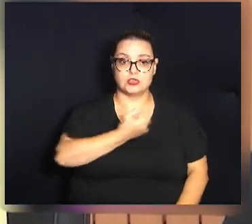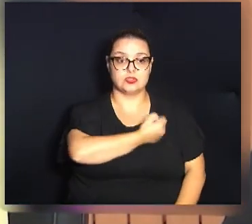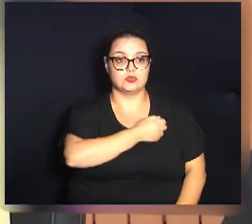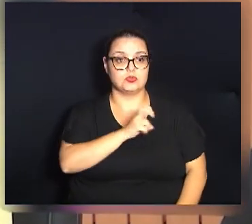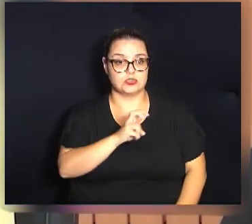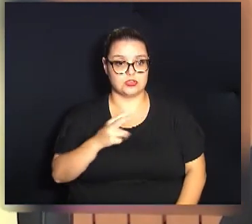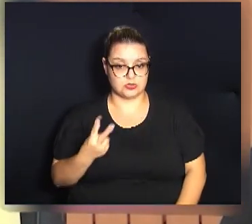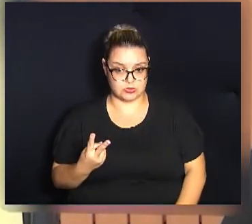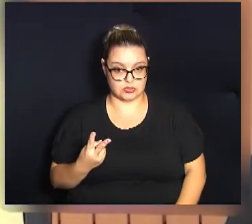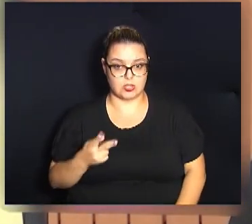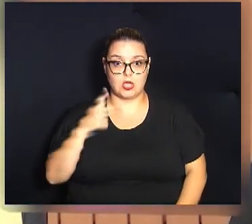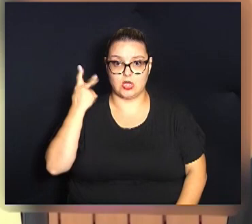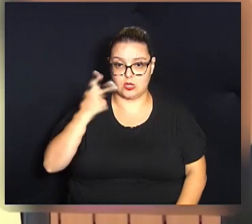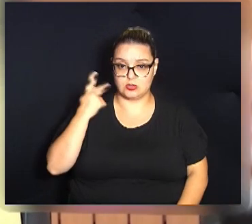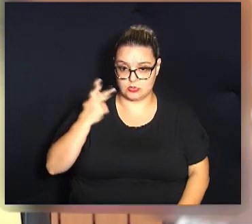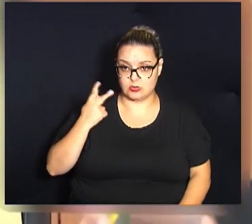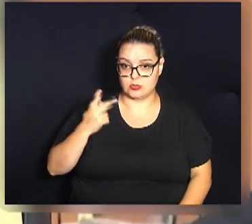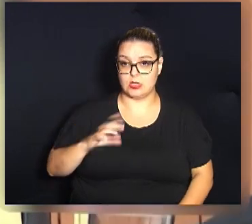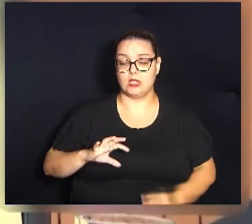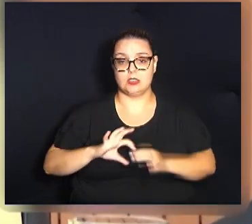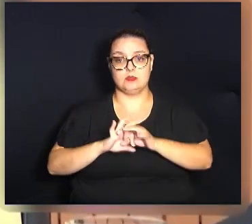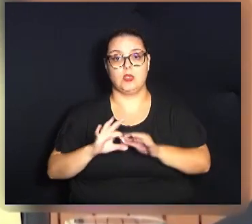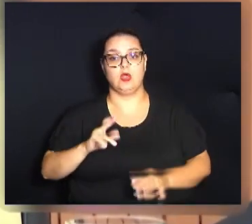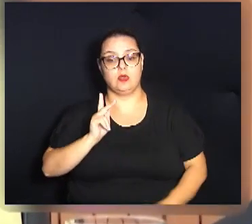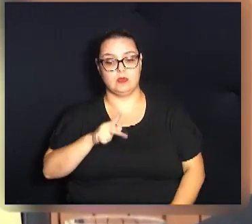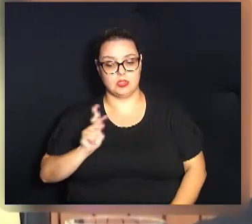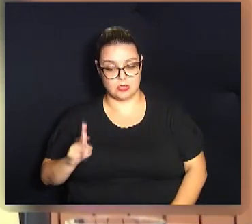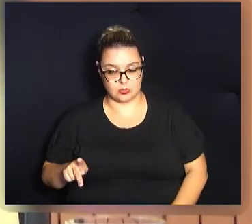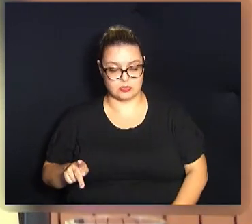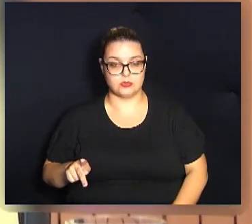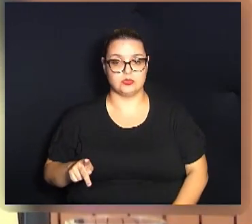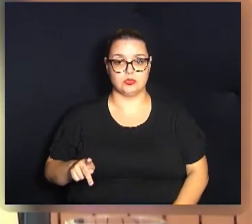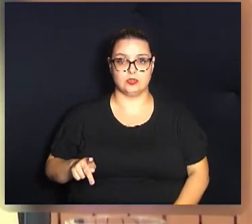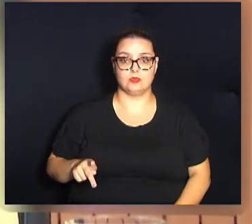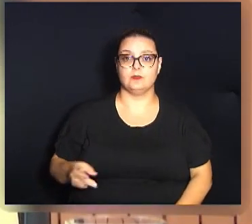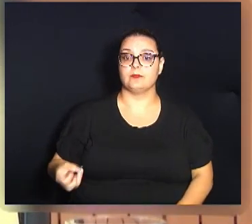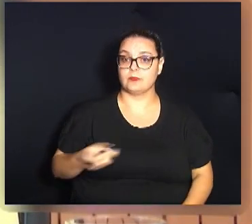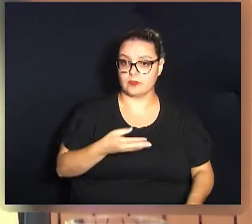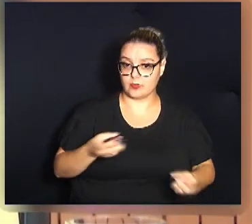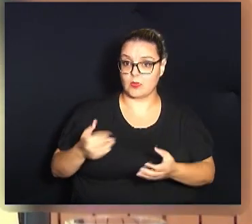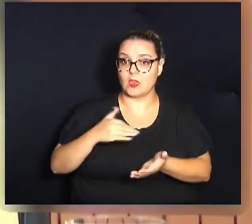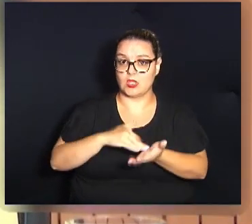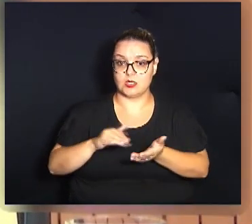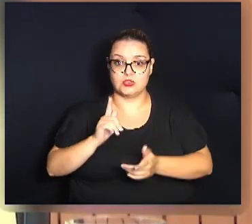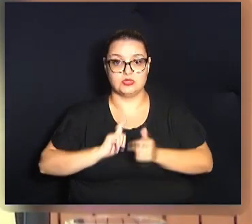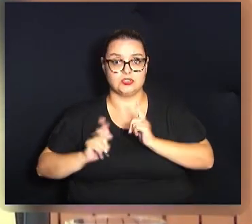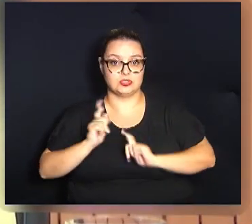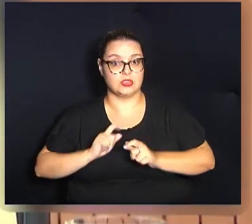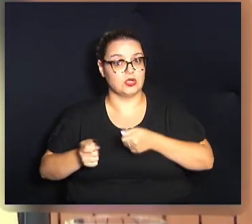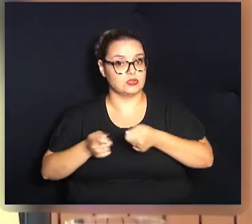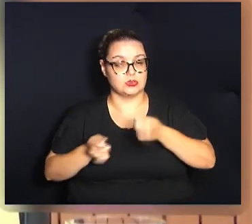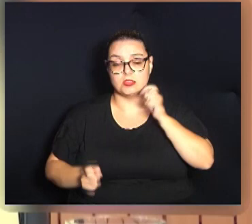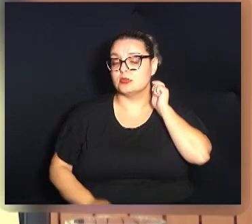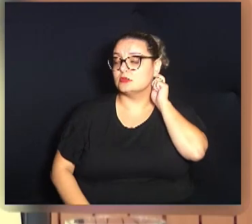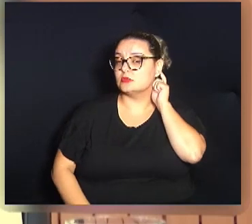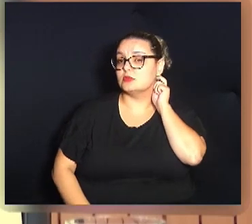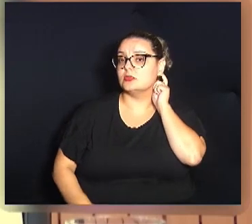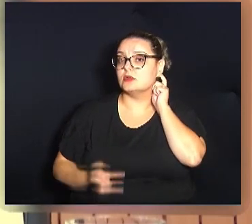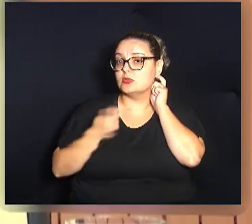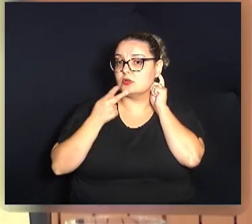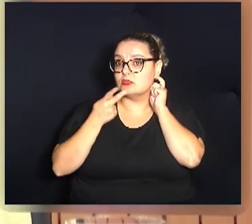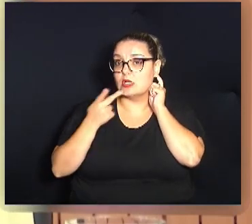52, o vereador licenciado professor Alberto, atual secretário de Gestão e Controle, abordou